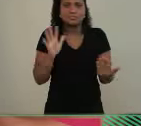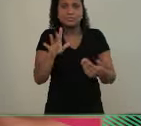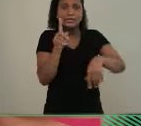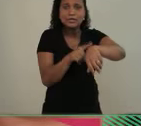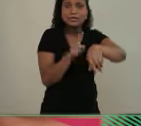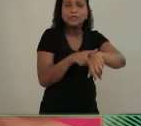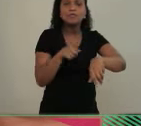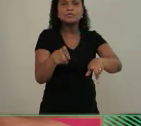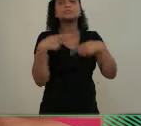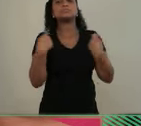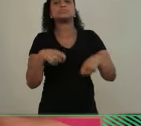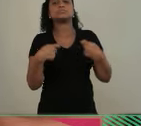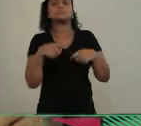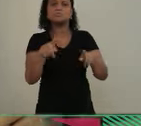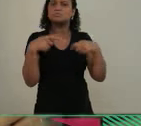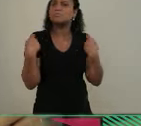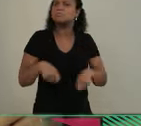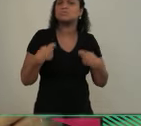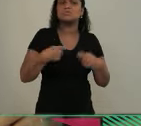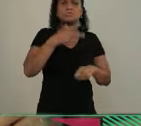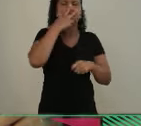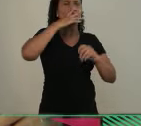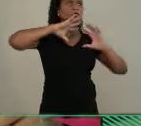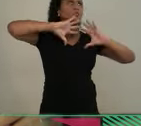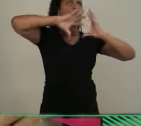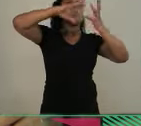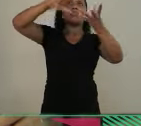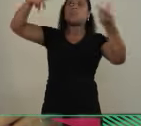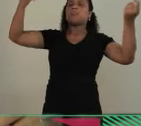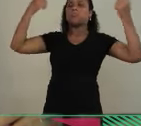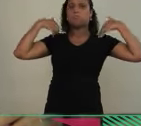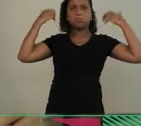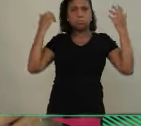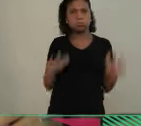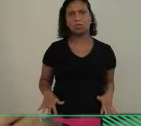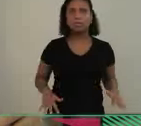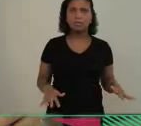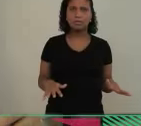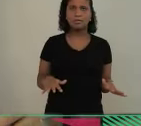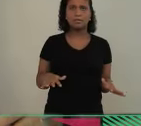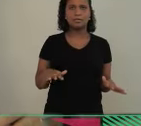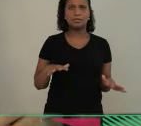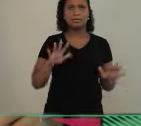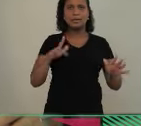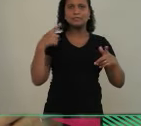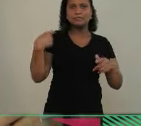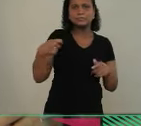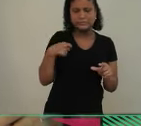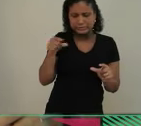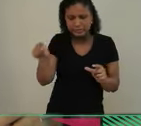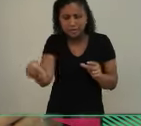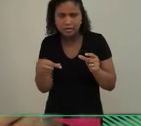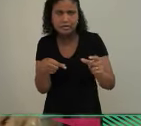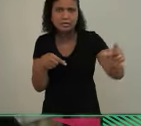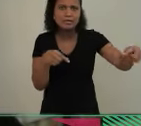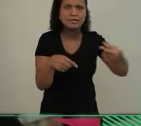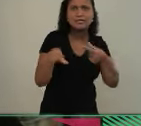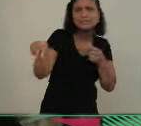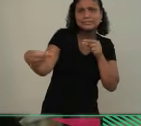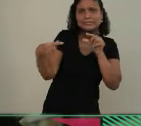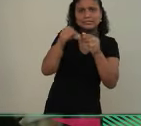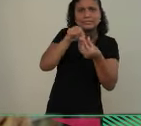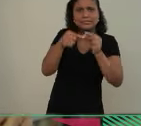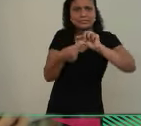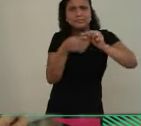precisa porque teu mundinho desaba. O teu mundinho desaba, você tem que pegar os seus caquinhos, refazer eles, e aí você vê de